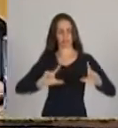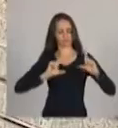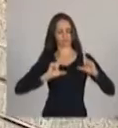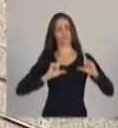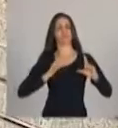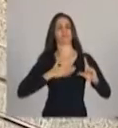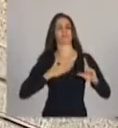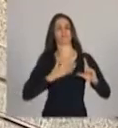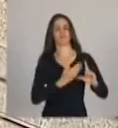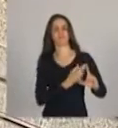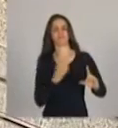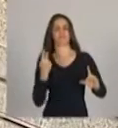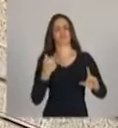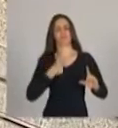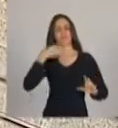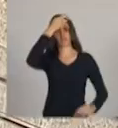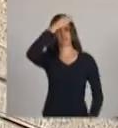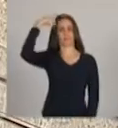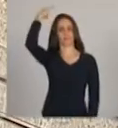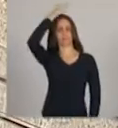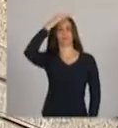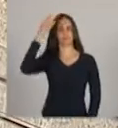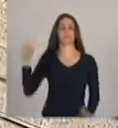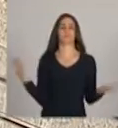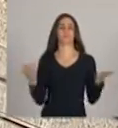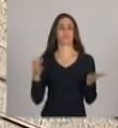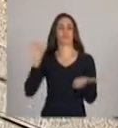avalizado. Vamos lá.